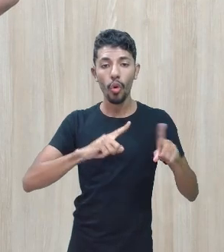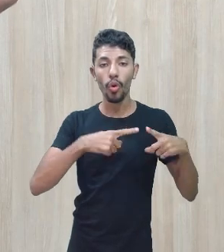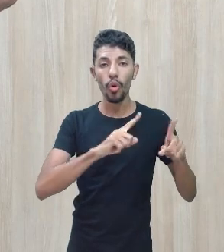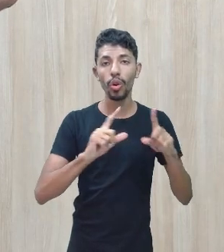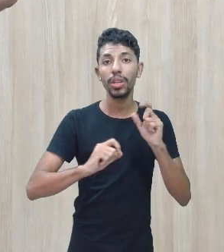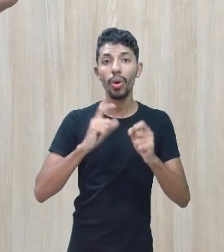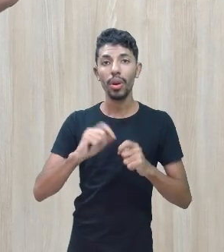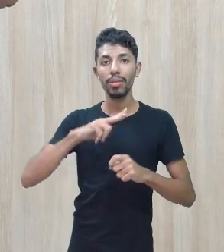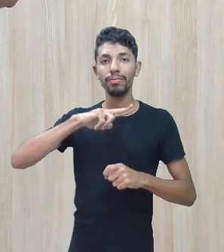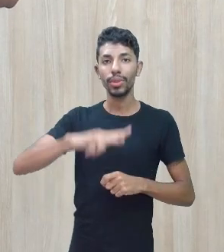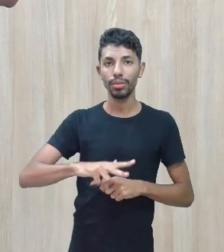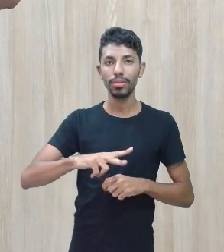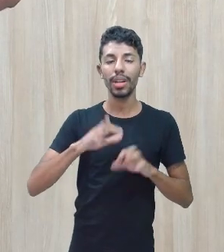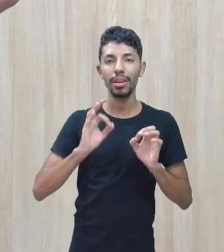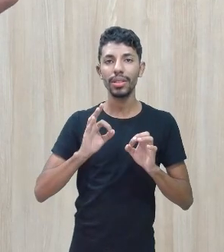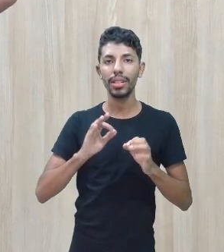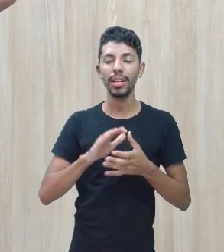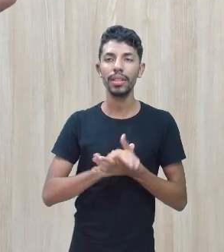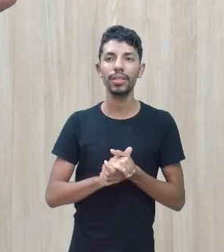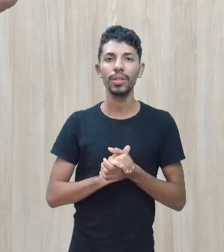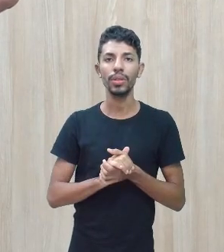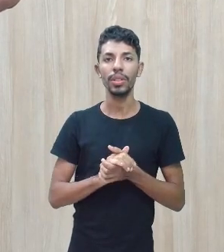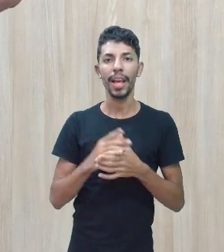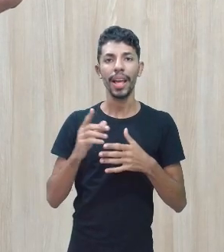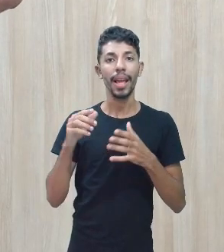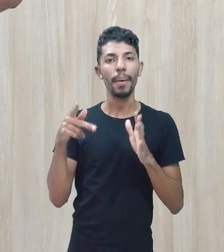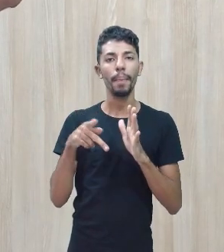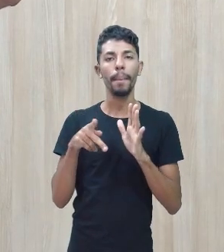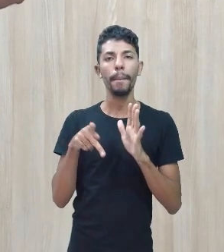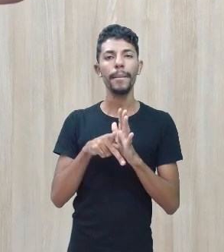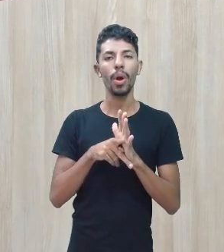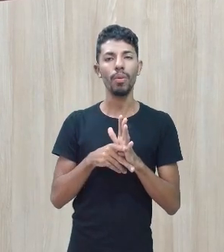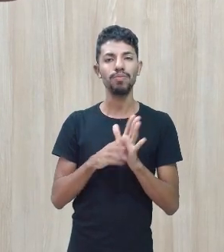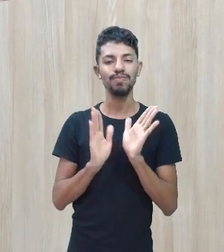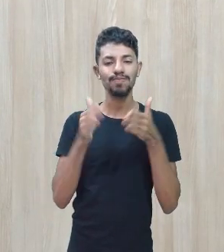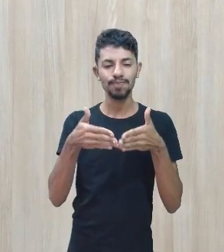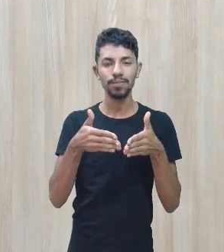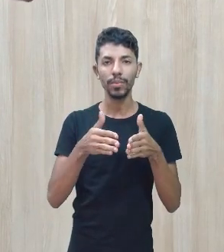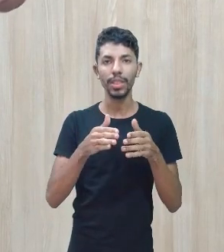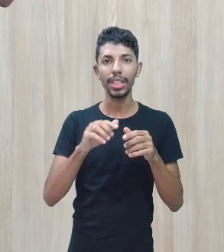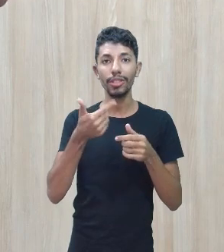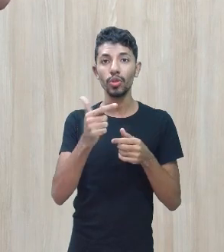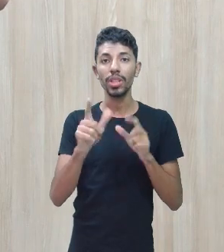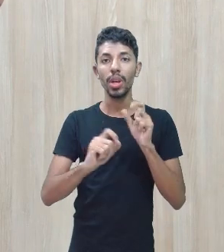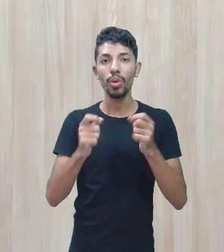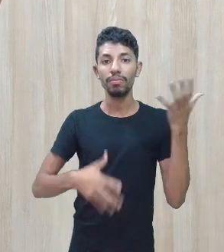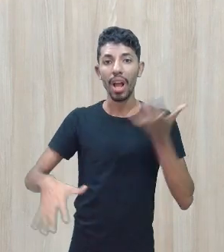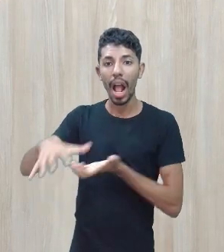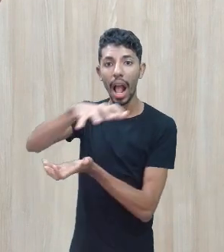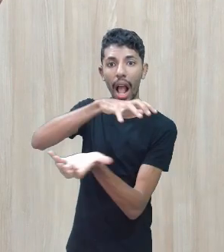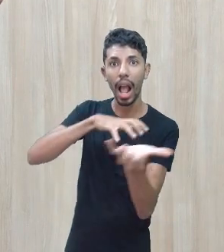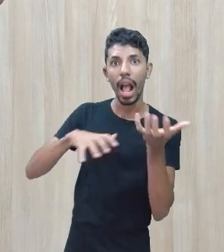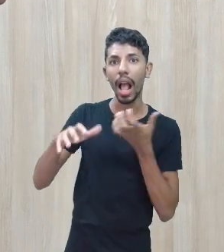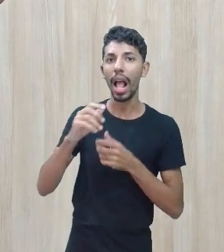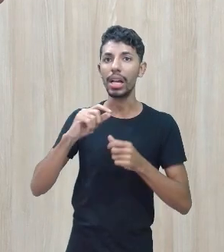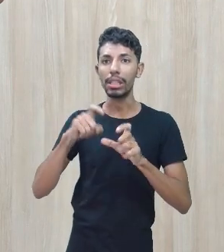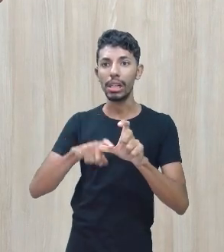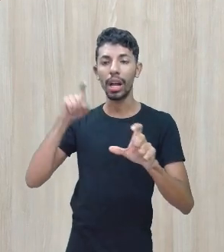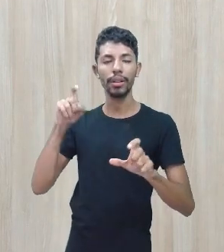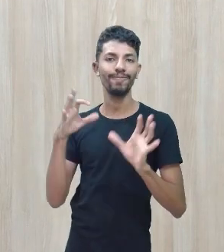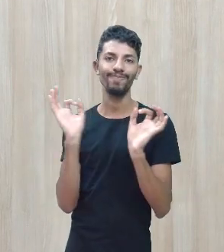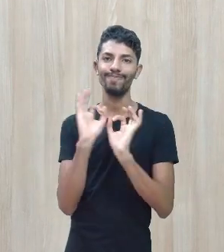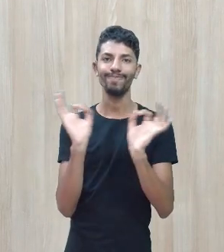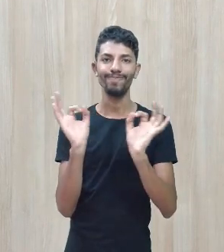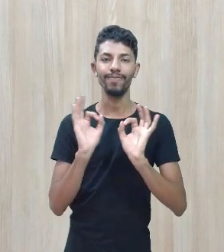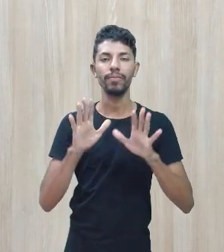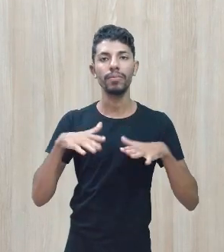coroa portuguesa em condições muito específicas, tá certo? E não com um grande movimento de independência do Brasil. Aí